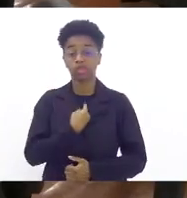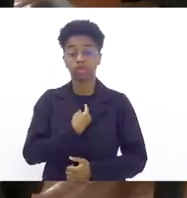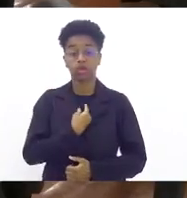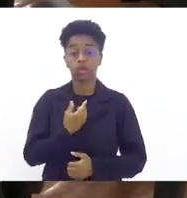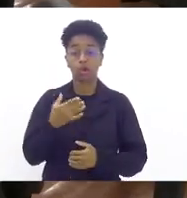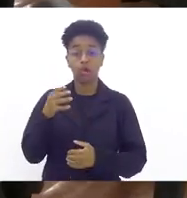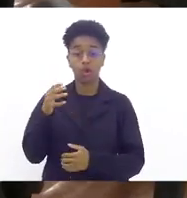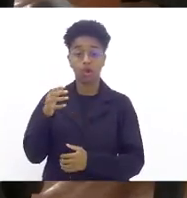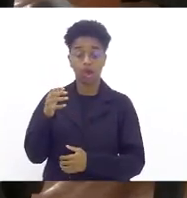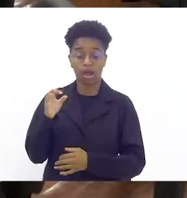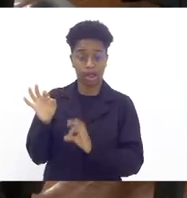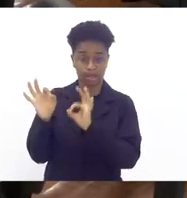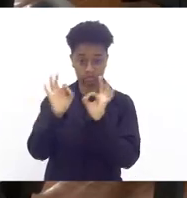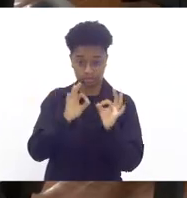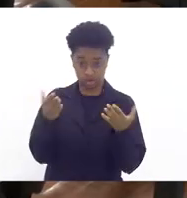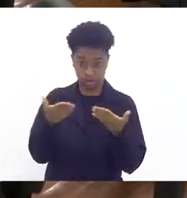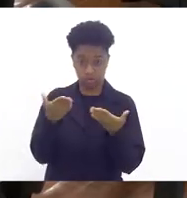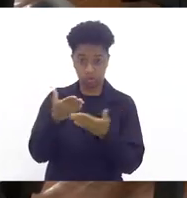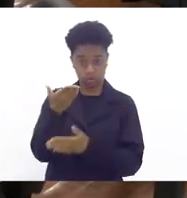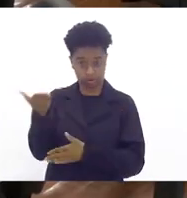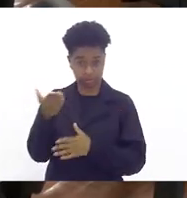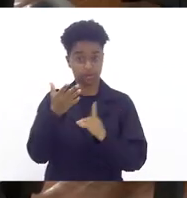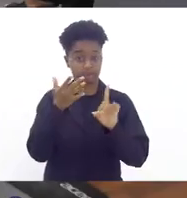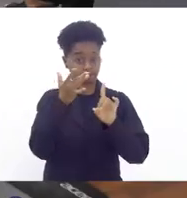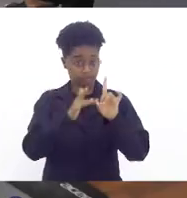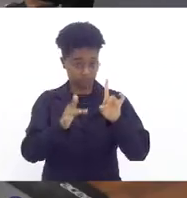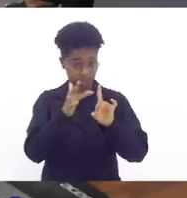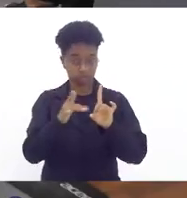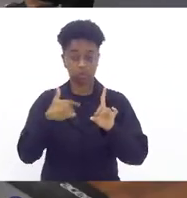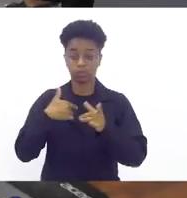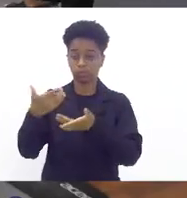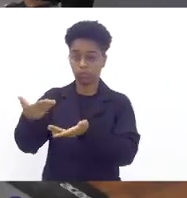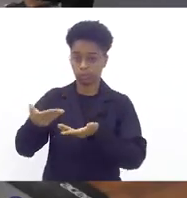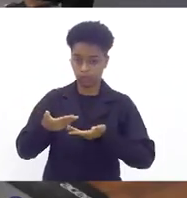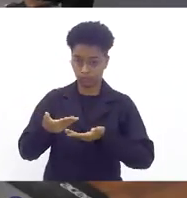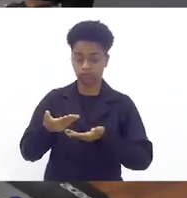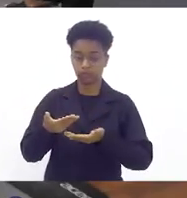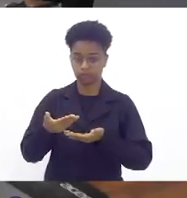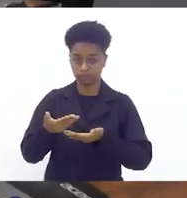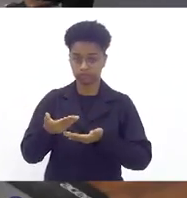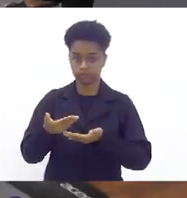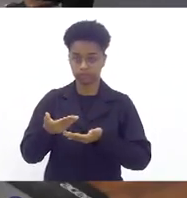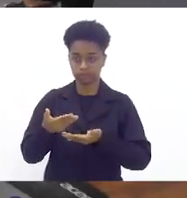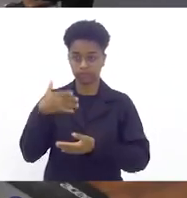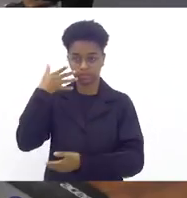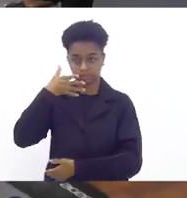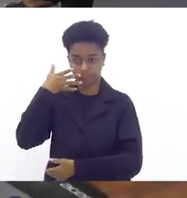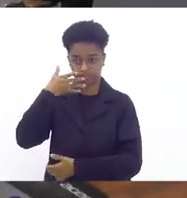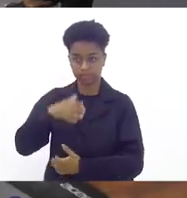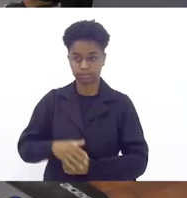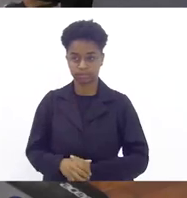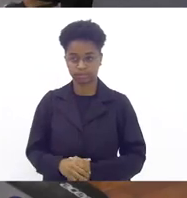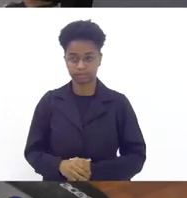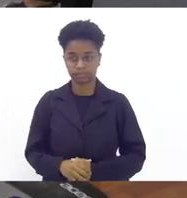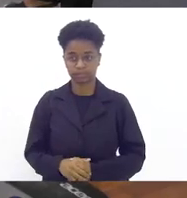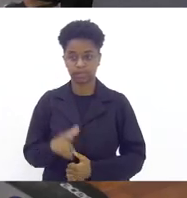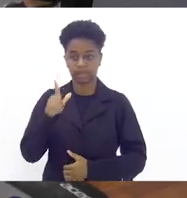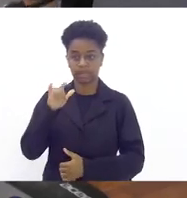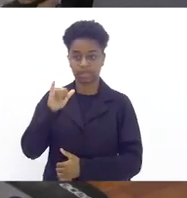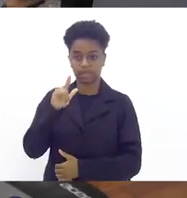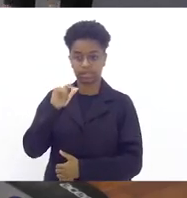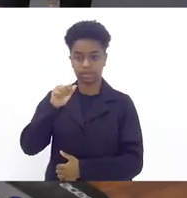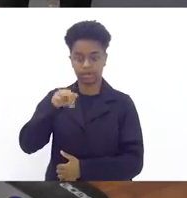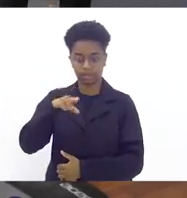agora as vítimas que estão aqui. Eu chamo aqui para usarem da palavra a Liliane